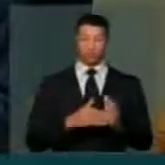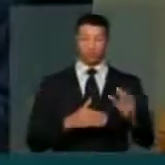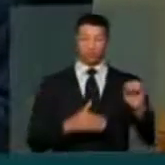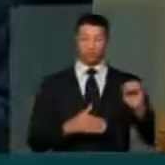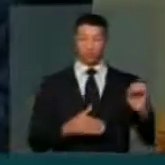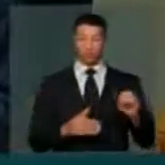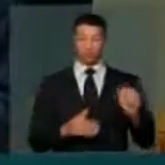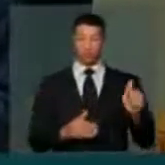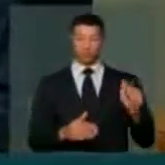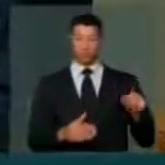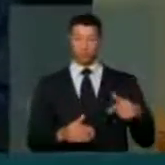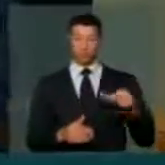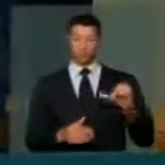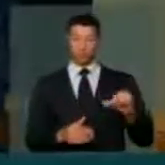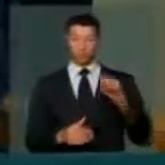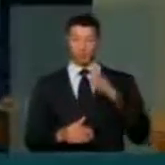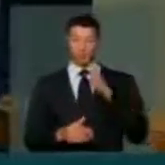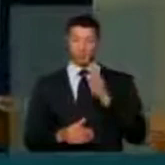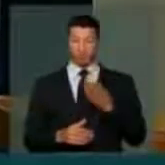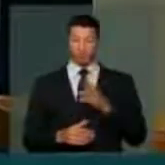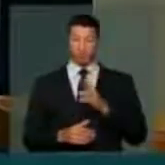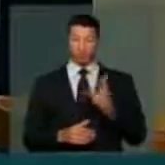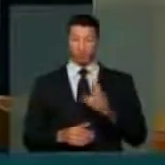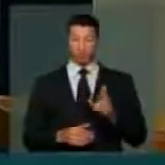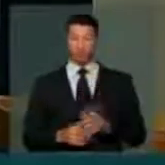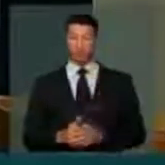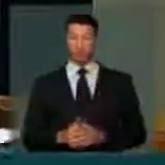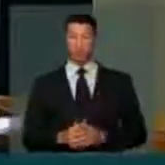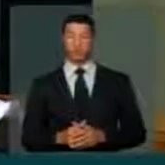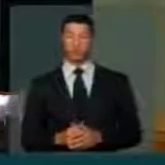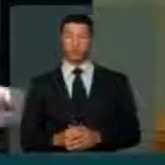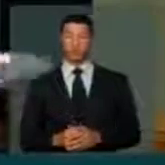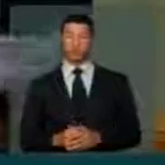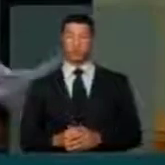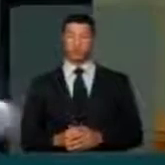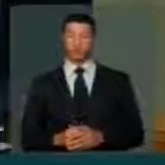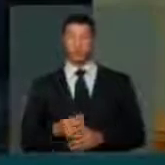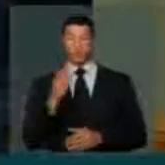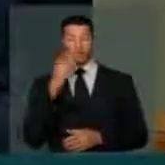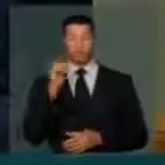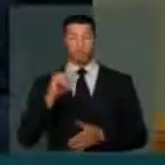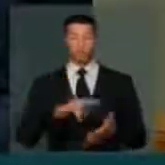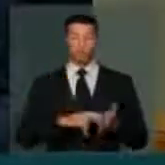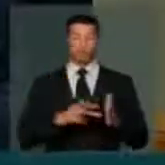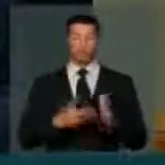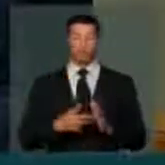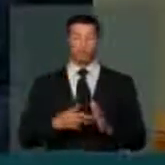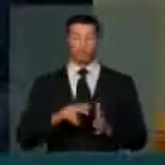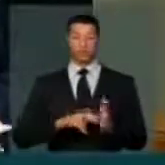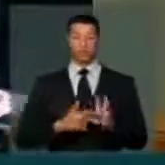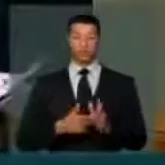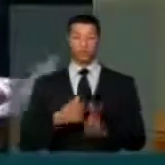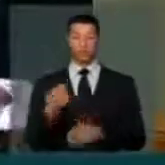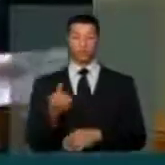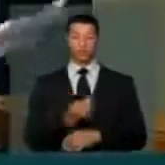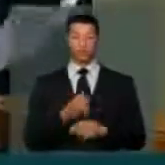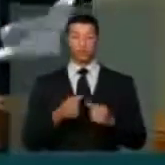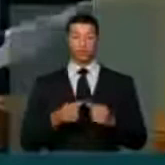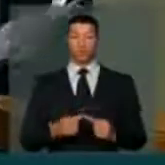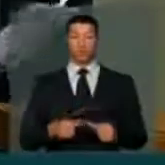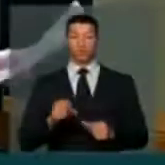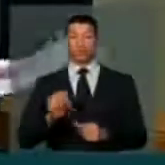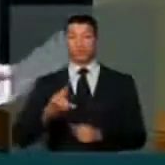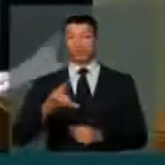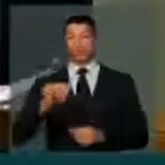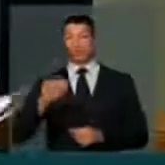outubro. 1,9 bilhões de déficit na balança comercial. Sabe o que significa isso? Significa que nós estamos sucateando